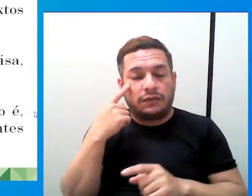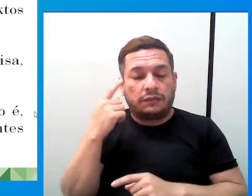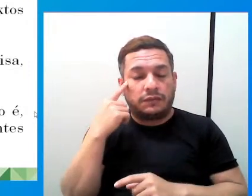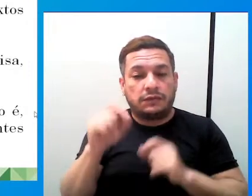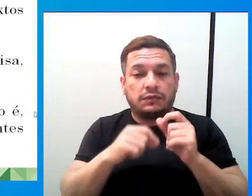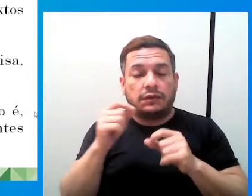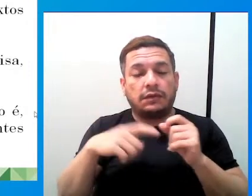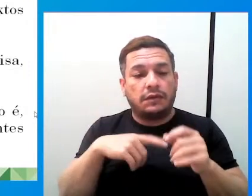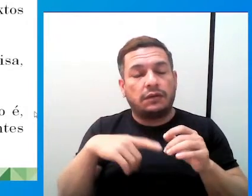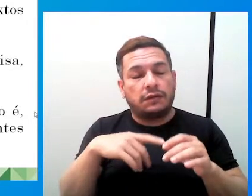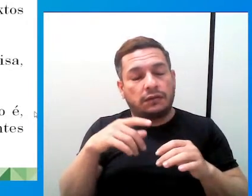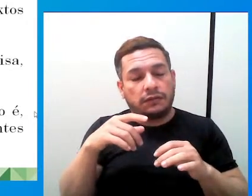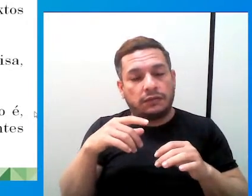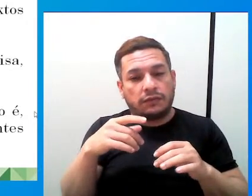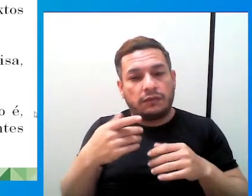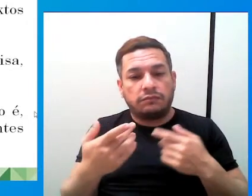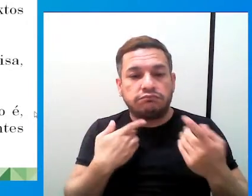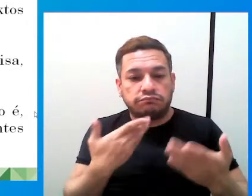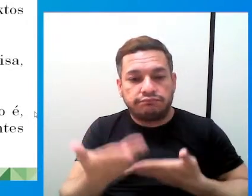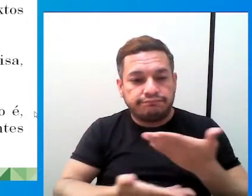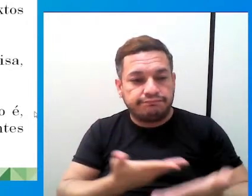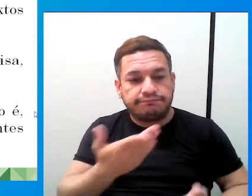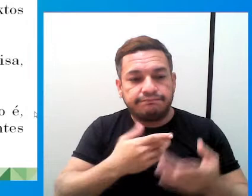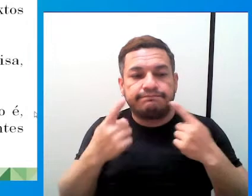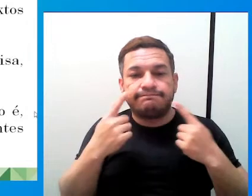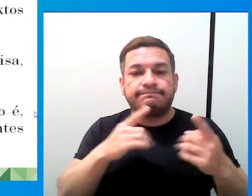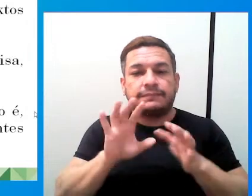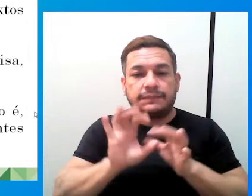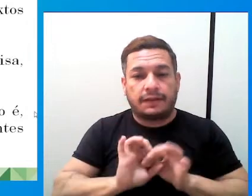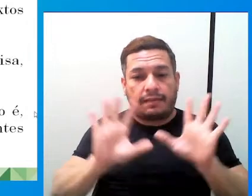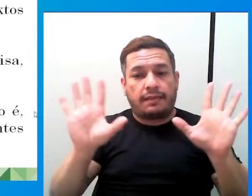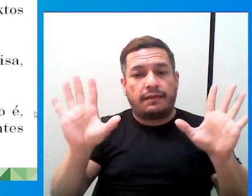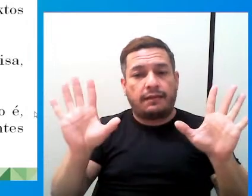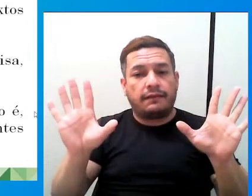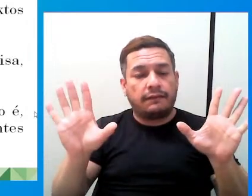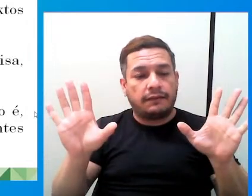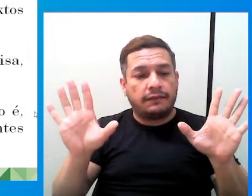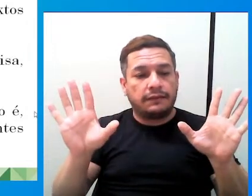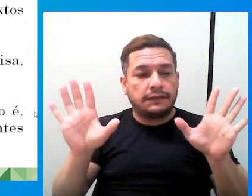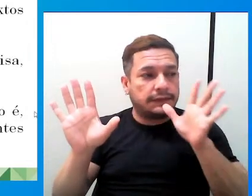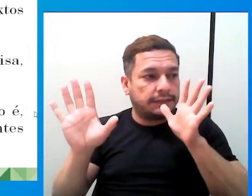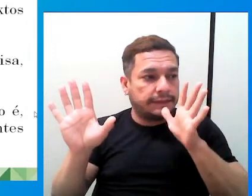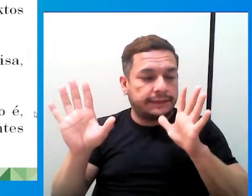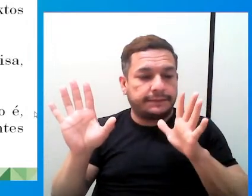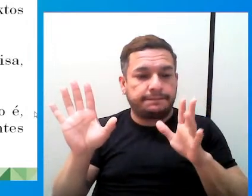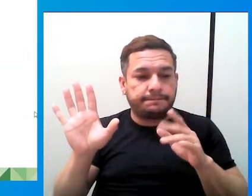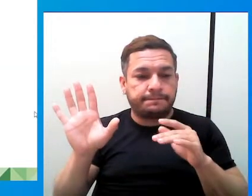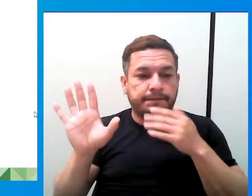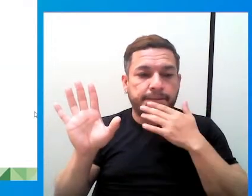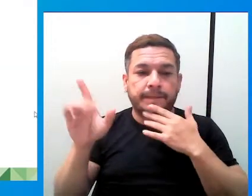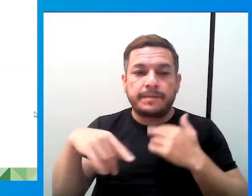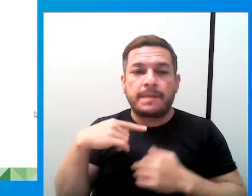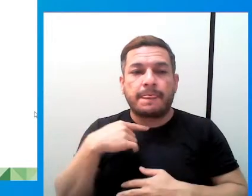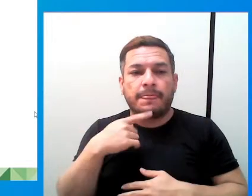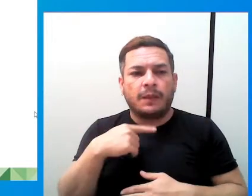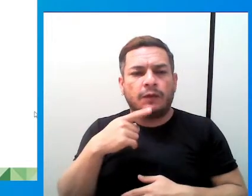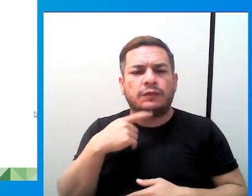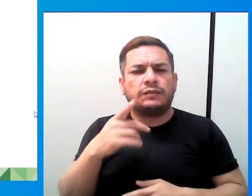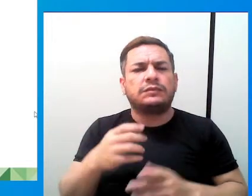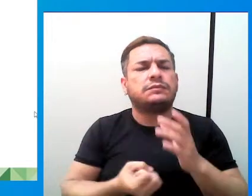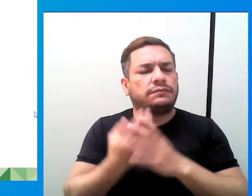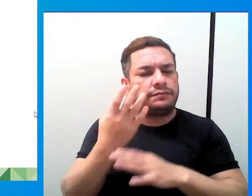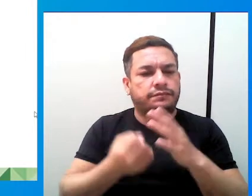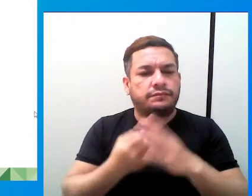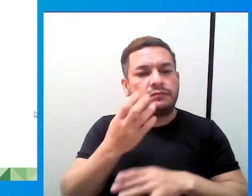fechada, e para você colocar a extensão lá dentro, você tem que tirar algo do componente. Essa foi uma dúvida que muito surgiu